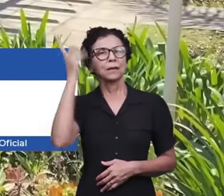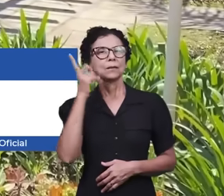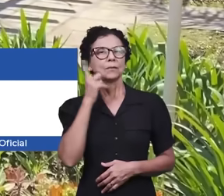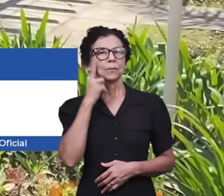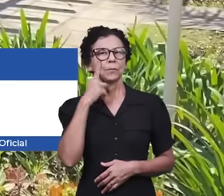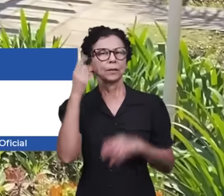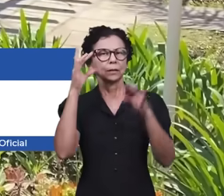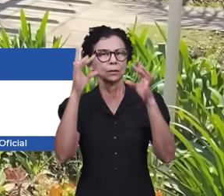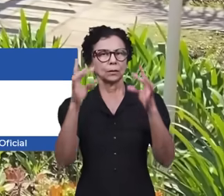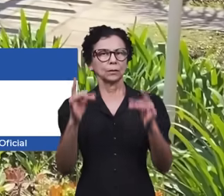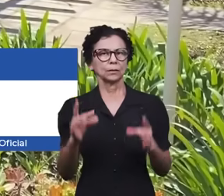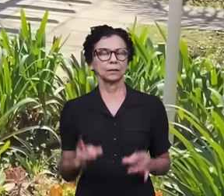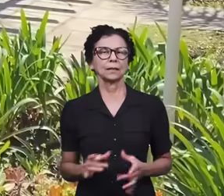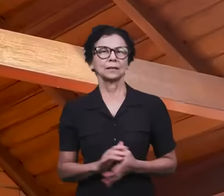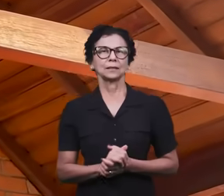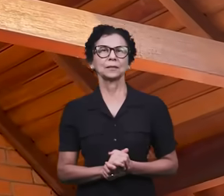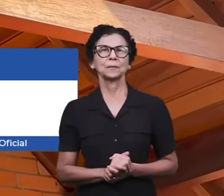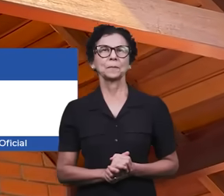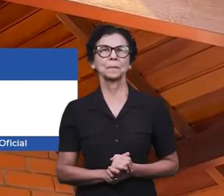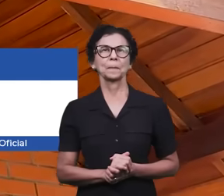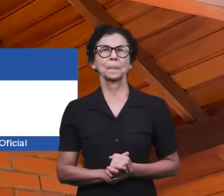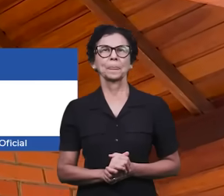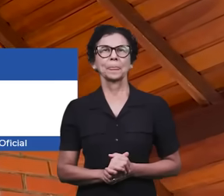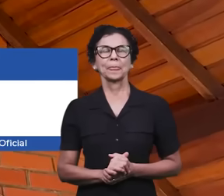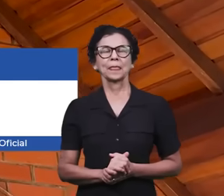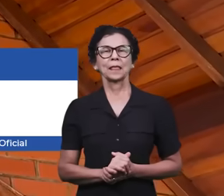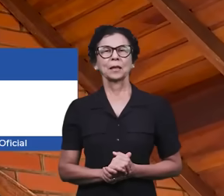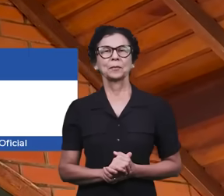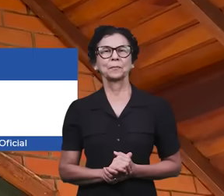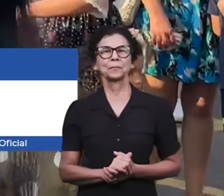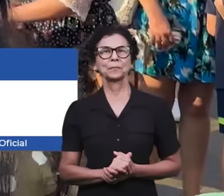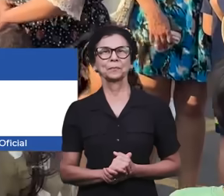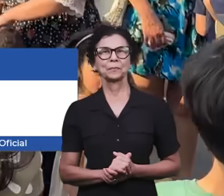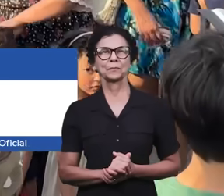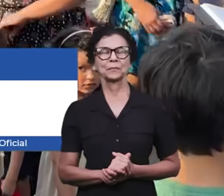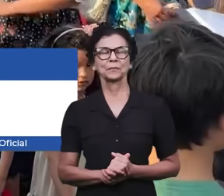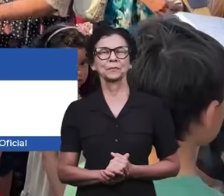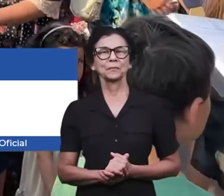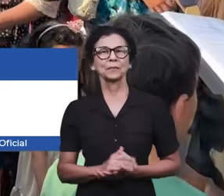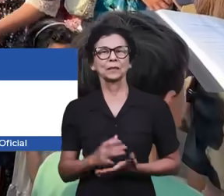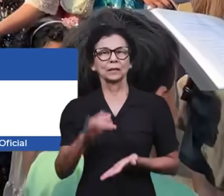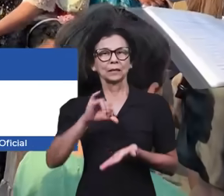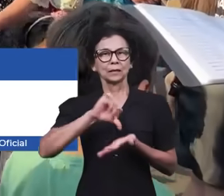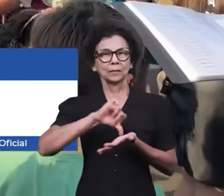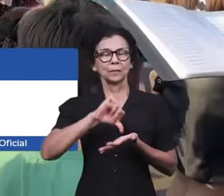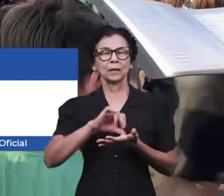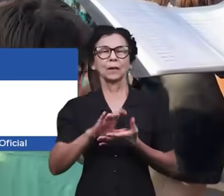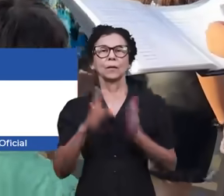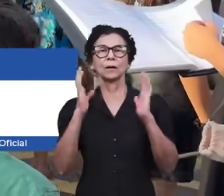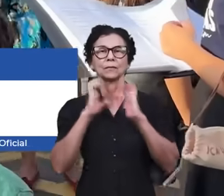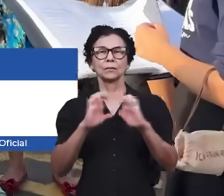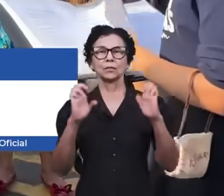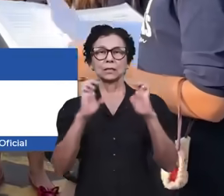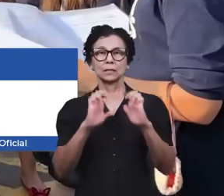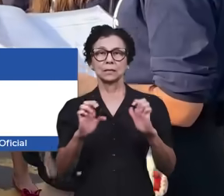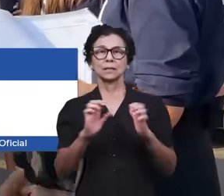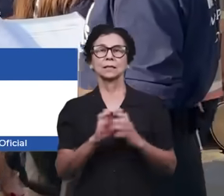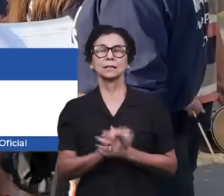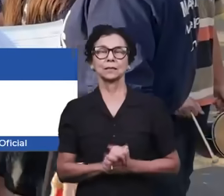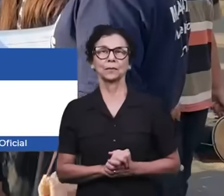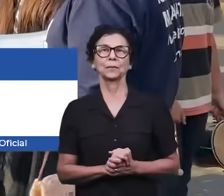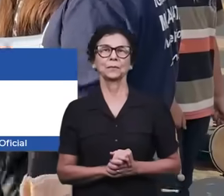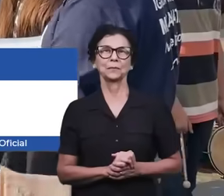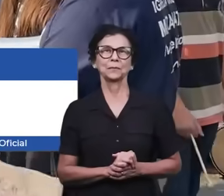com a jornalista Giovana Dizio. Na capital do estado, na área Xaxim, tivemos uma evangelização dos irmãos da nossa igreja